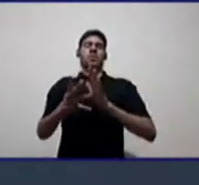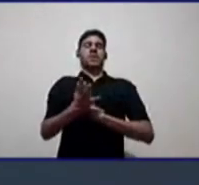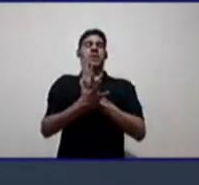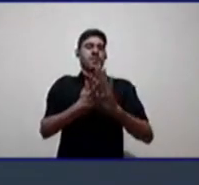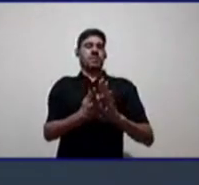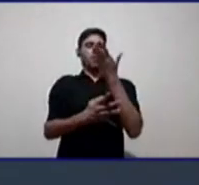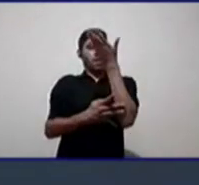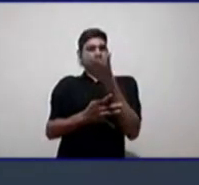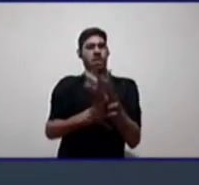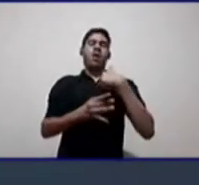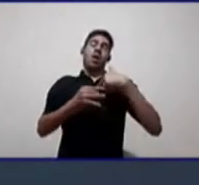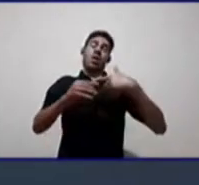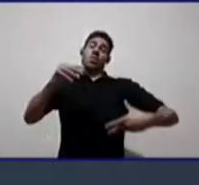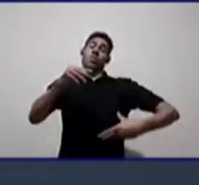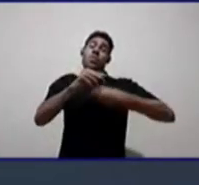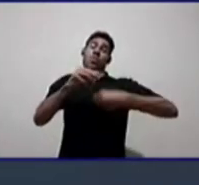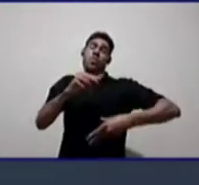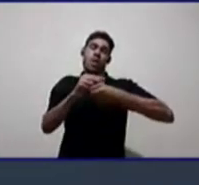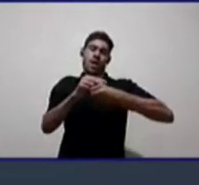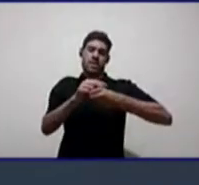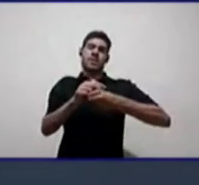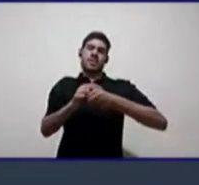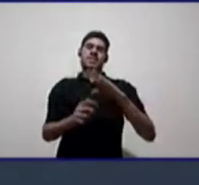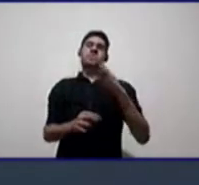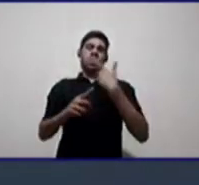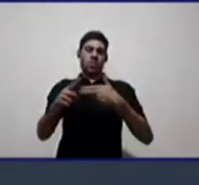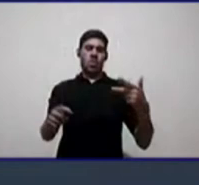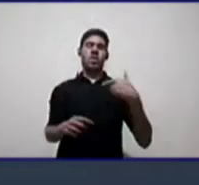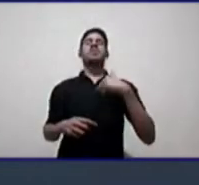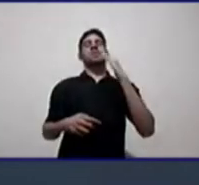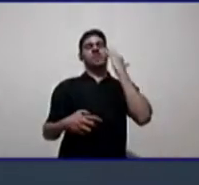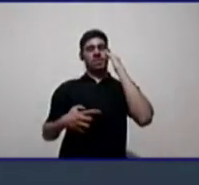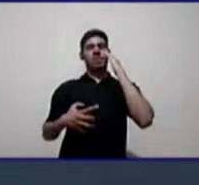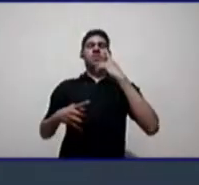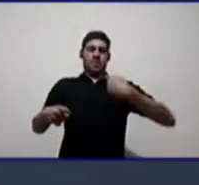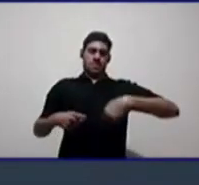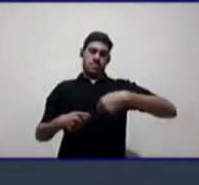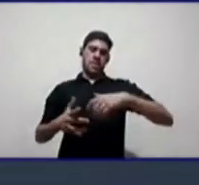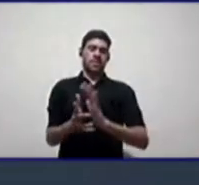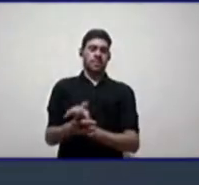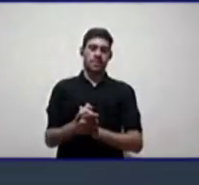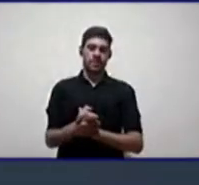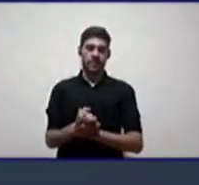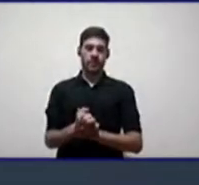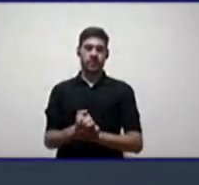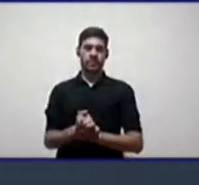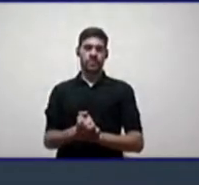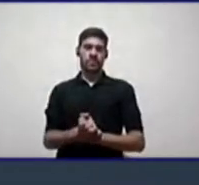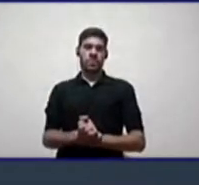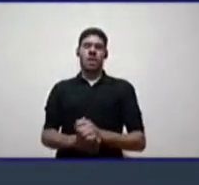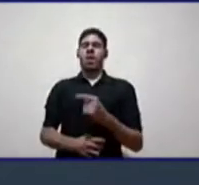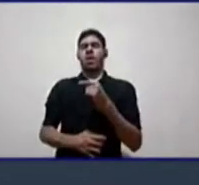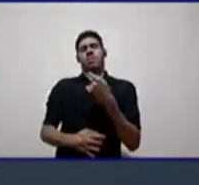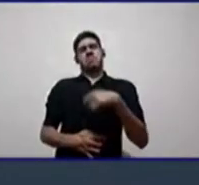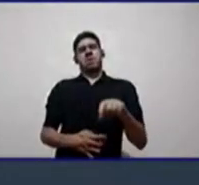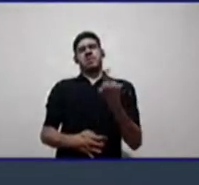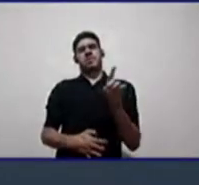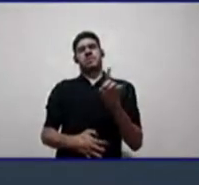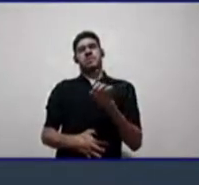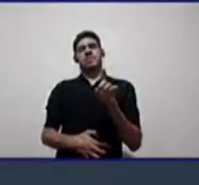Excelência. Eu vou acrescer algo que entendo é necessário. Então, não haveria necessidade,